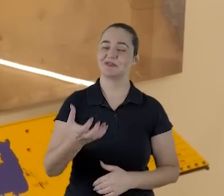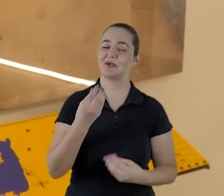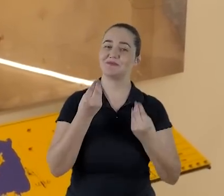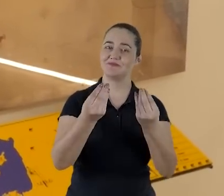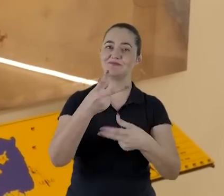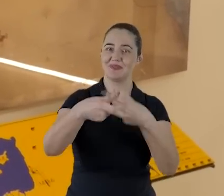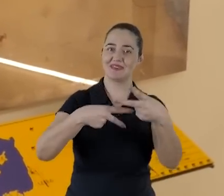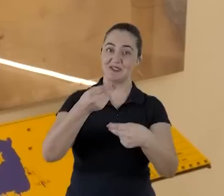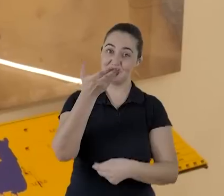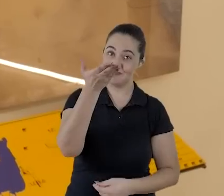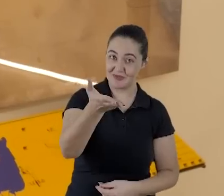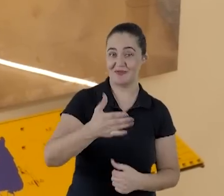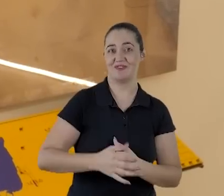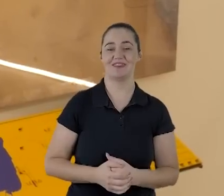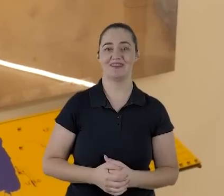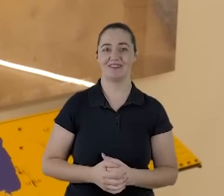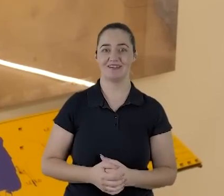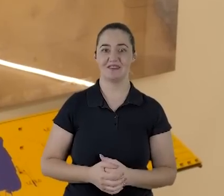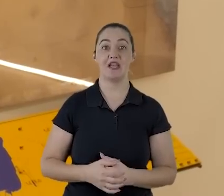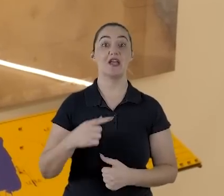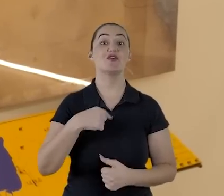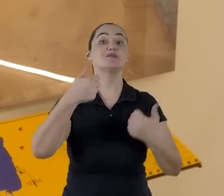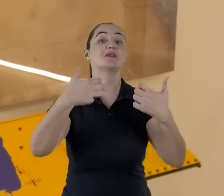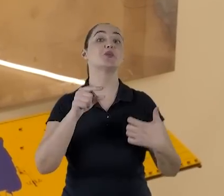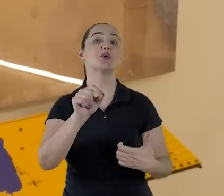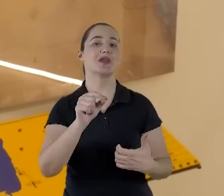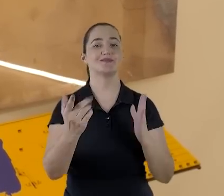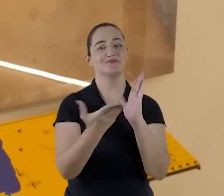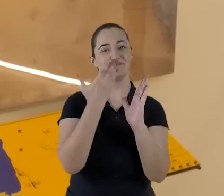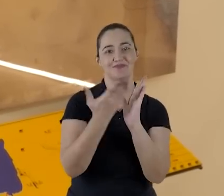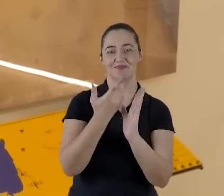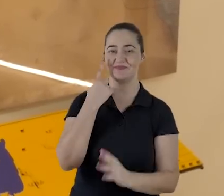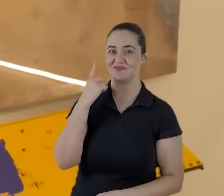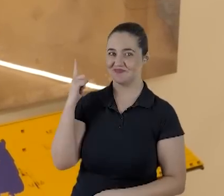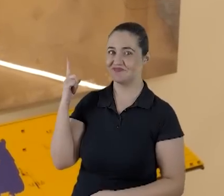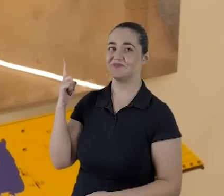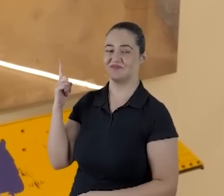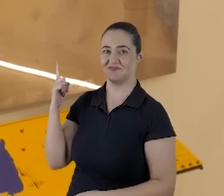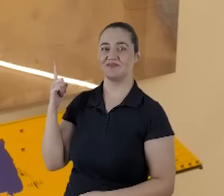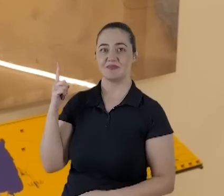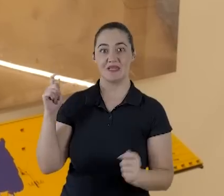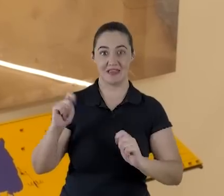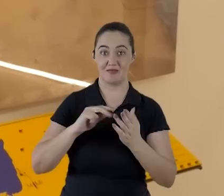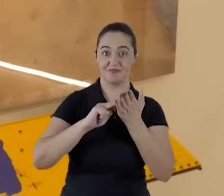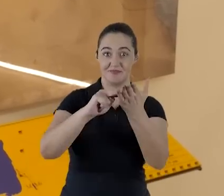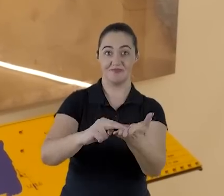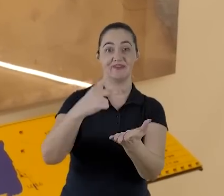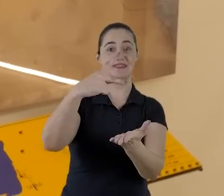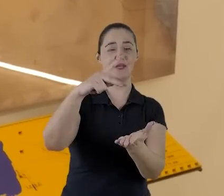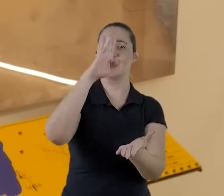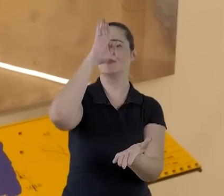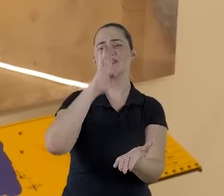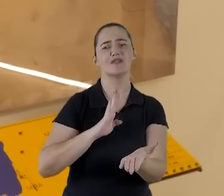presente da TV Novo Tempo e dos Anjos da Esperança. Eu estou falando do Guia de Estudos Evidências e este aqui pode ser seu